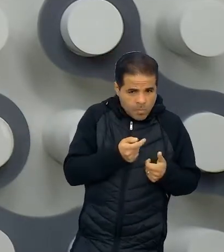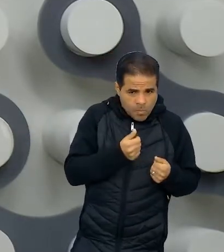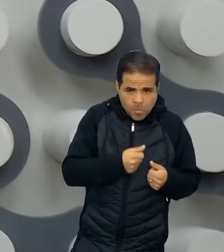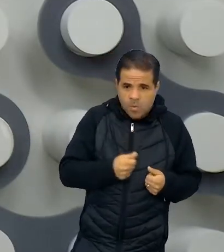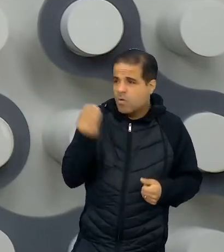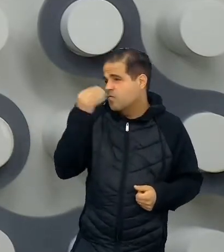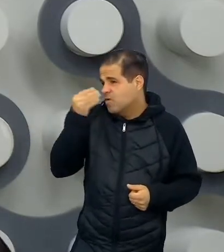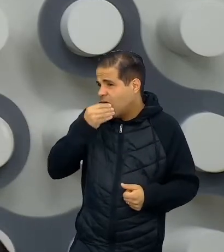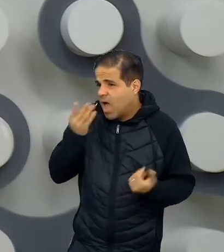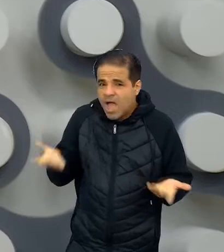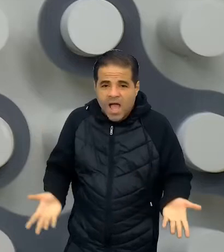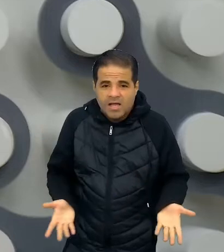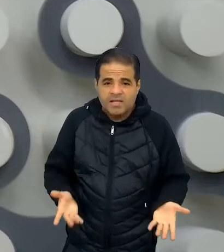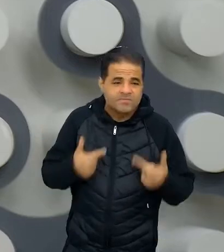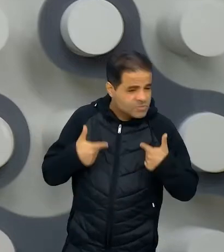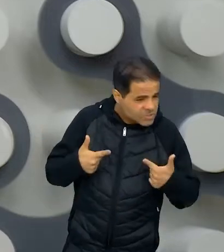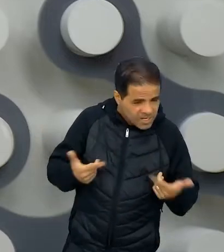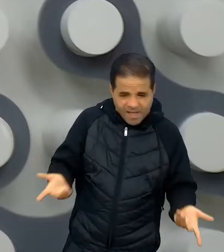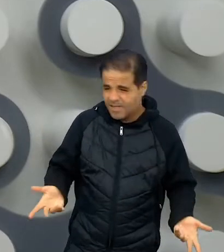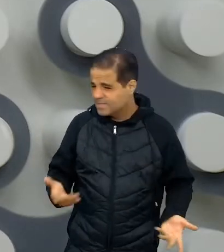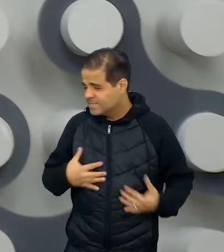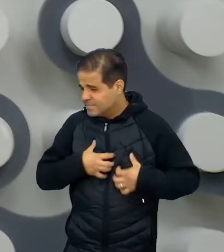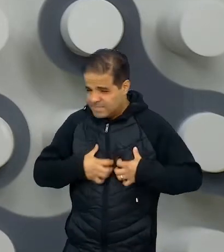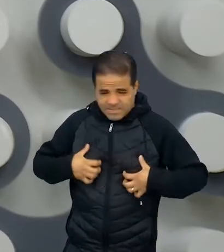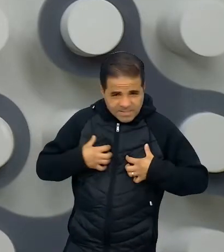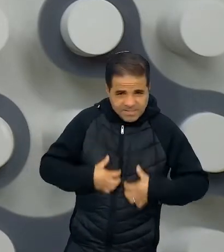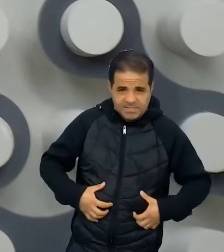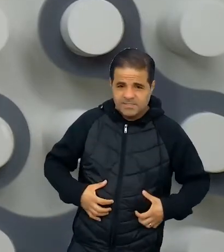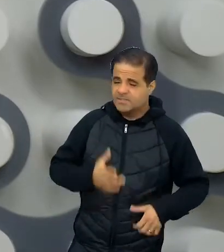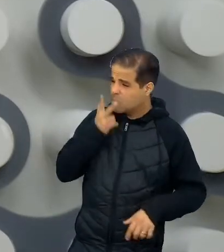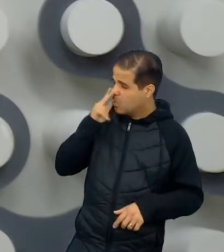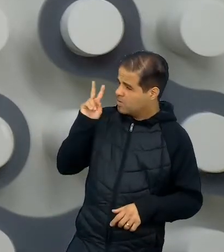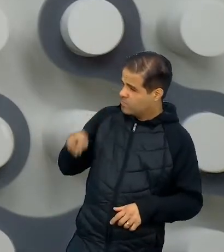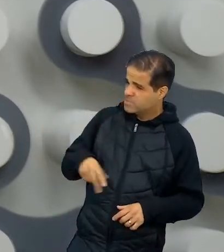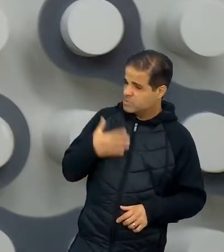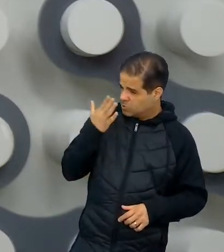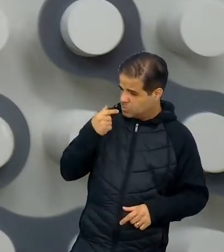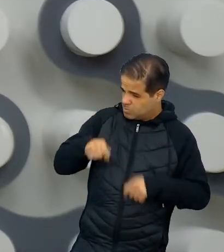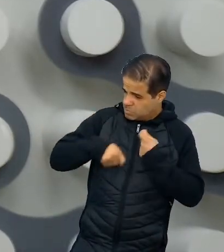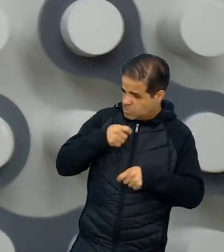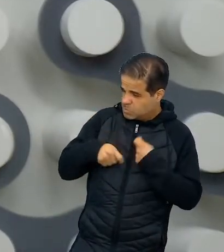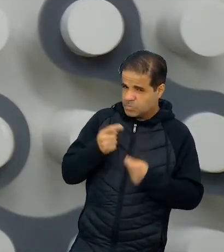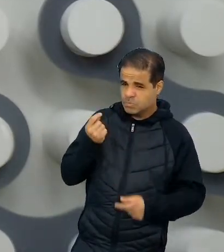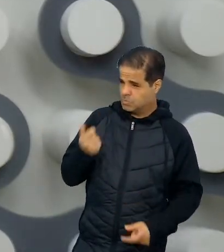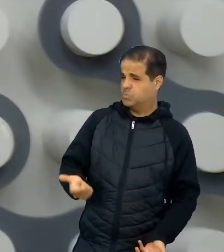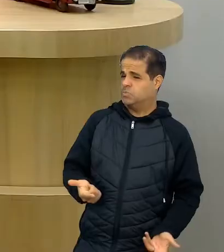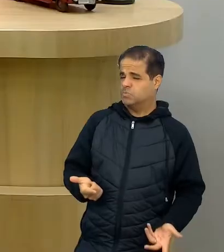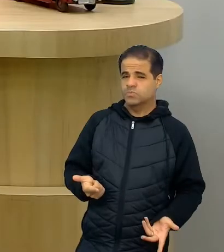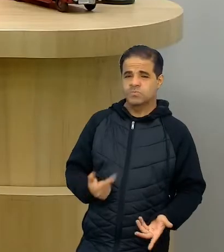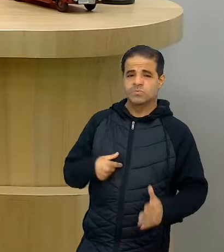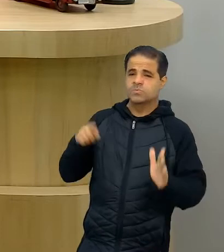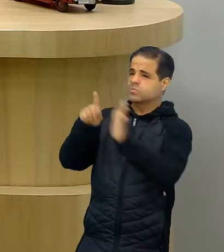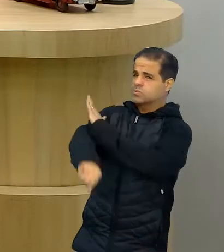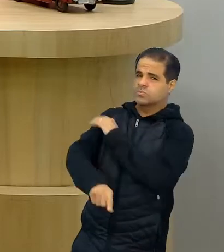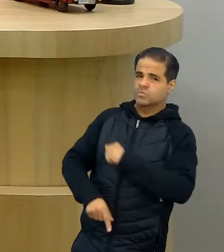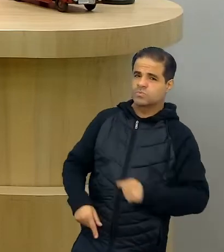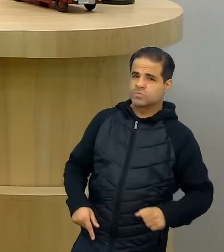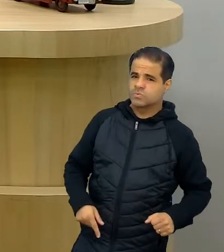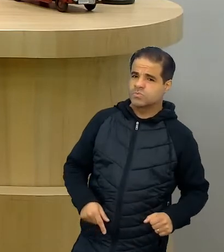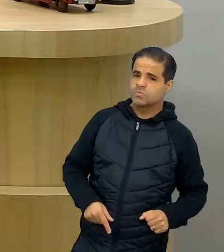fico fraca, eu fico chata. E eu acho que eles comem pouco. Então, é a primeira pergunta. Atleta